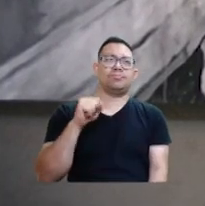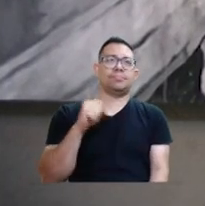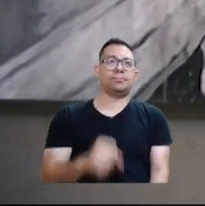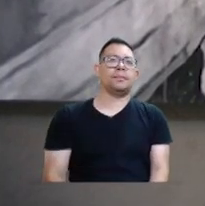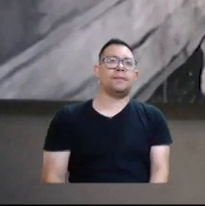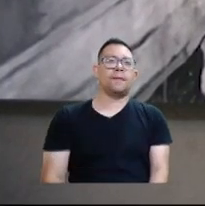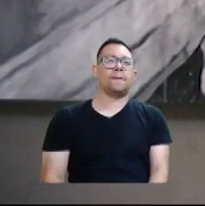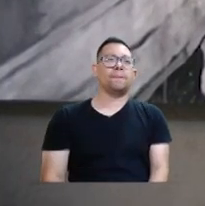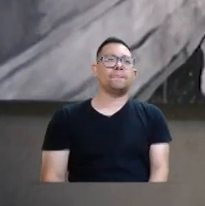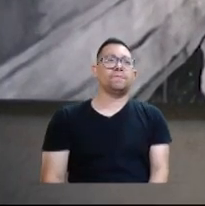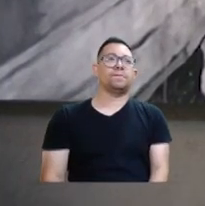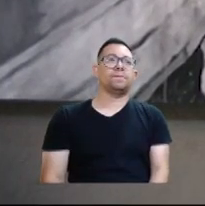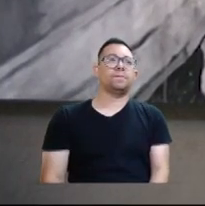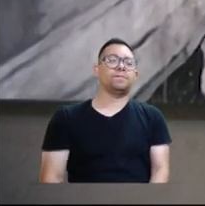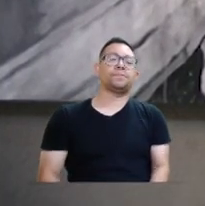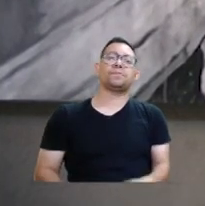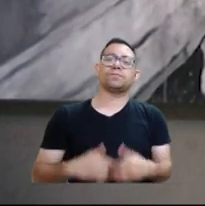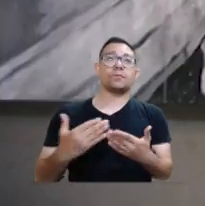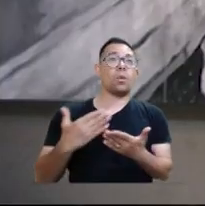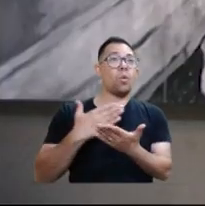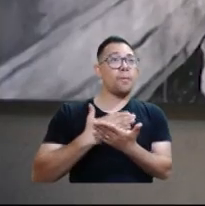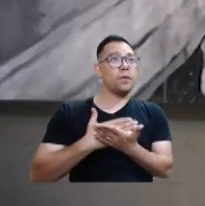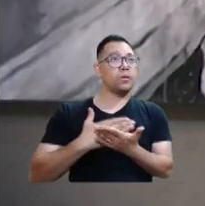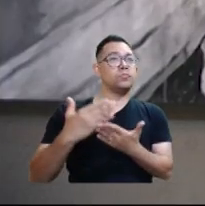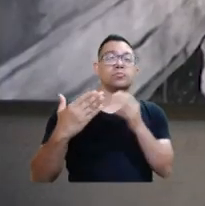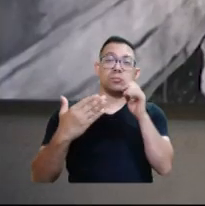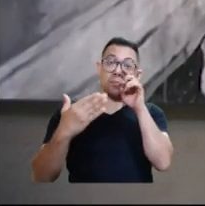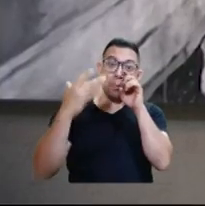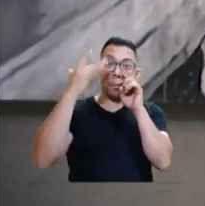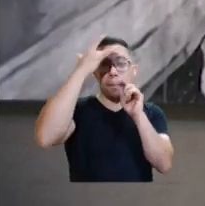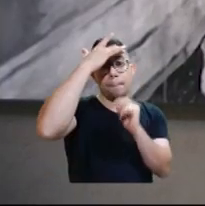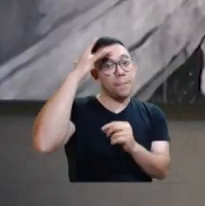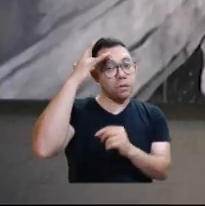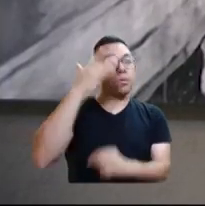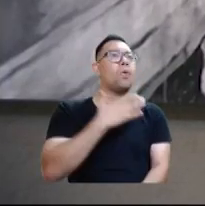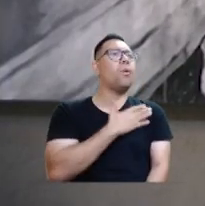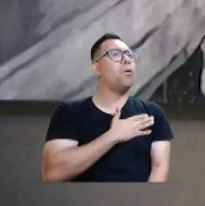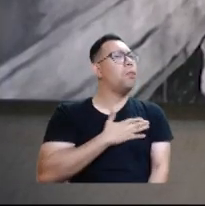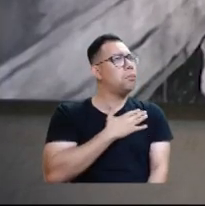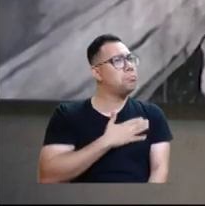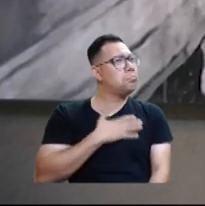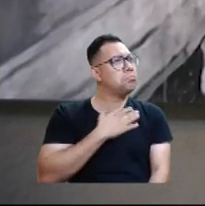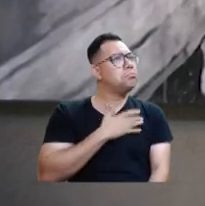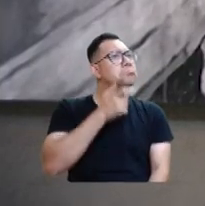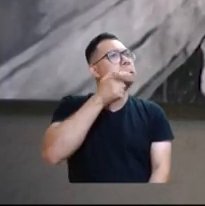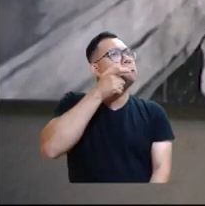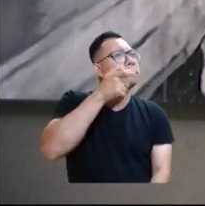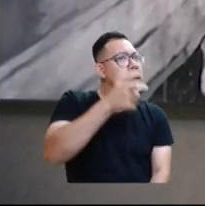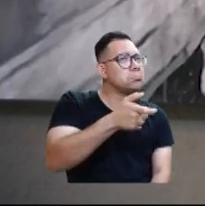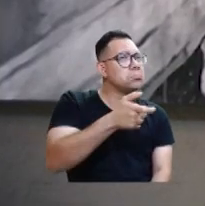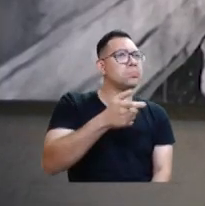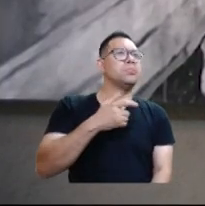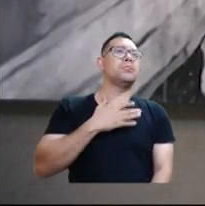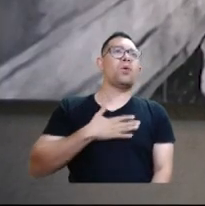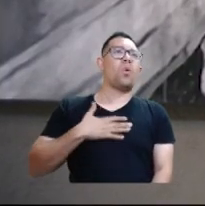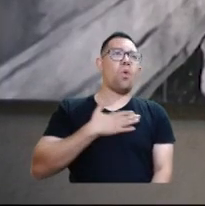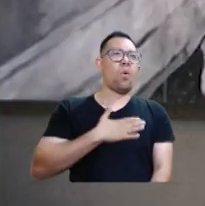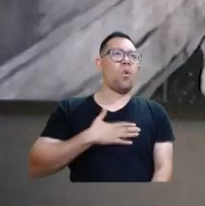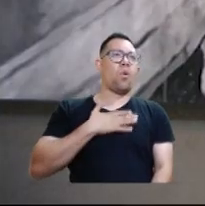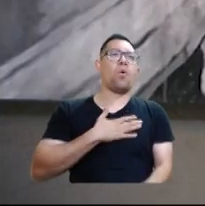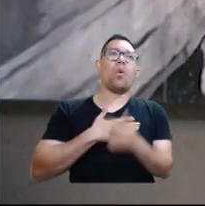né, nós tínhamos lá. Então começou a fazer um público diferente que estava lá